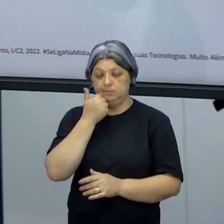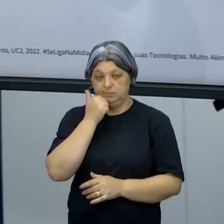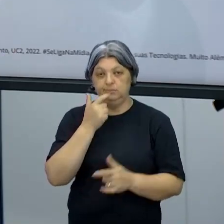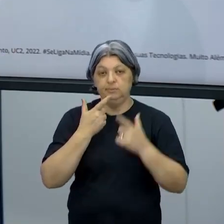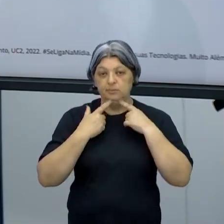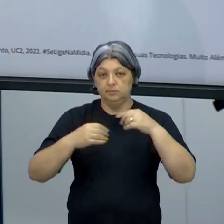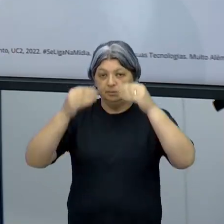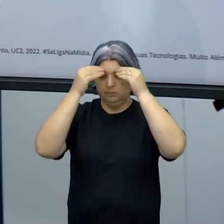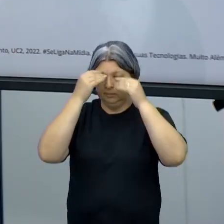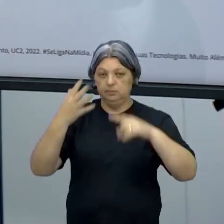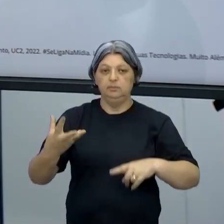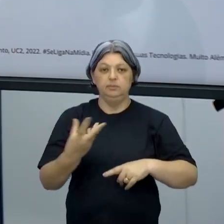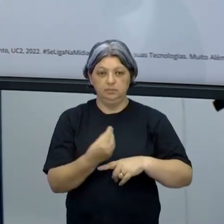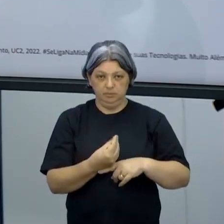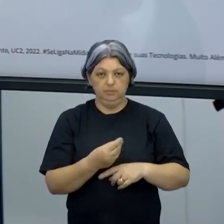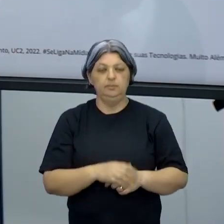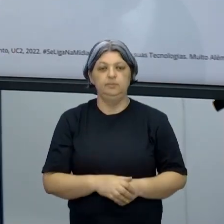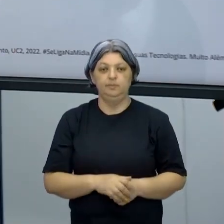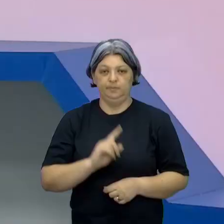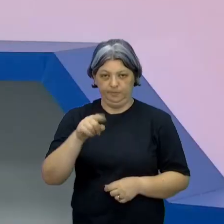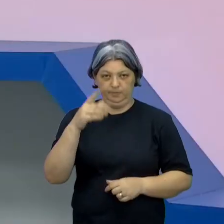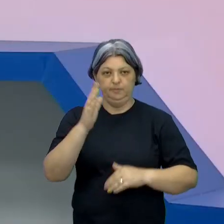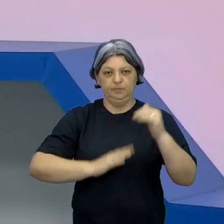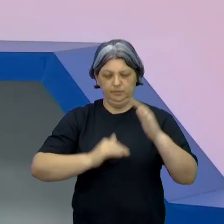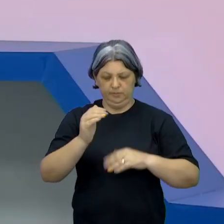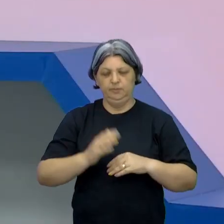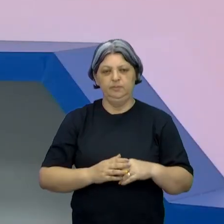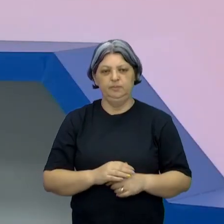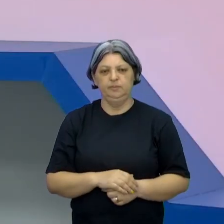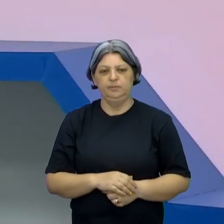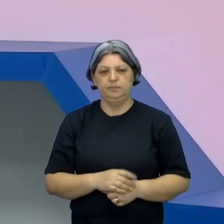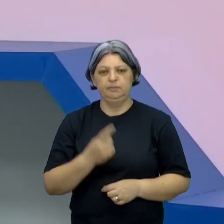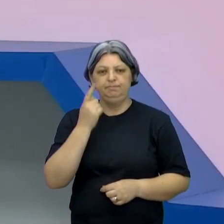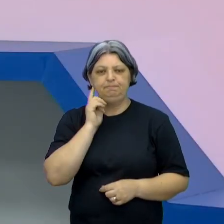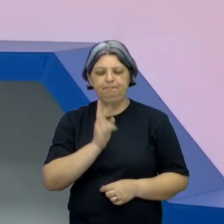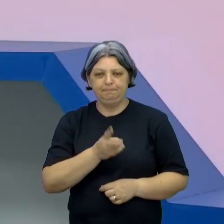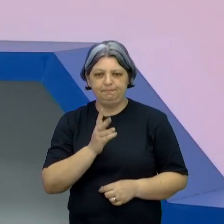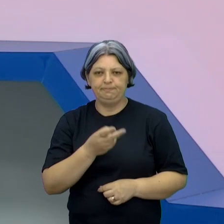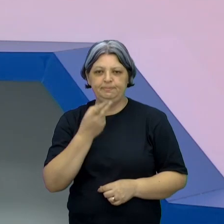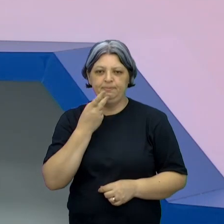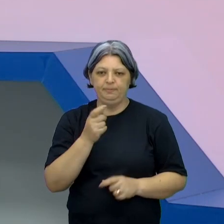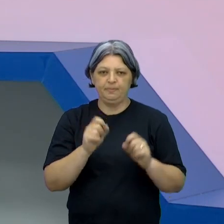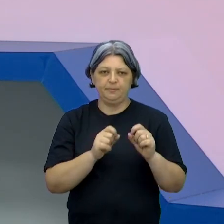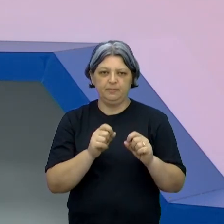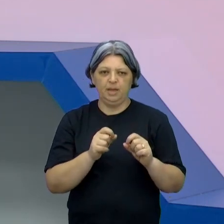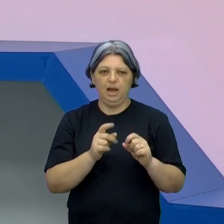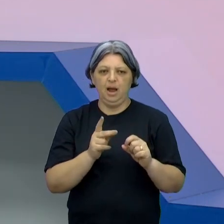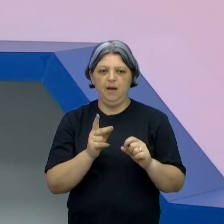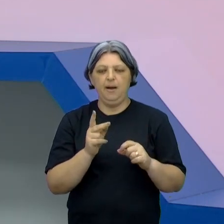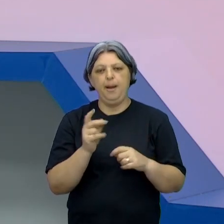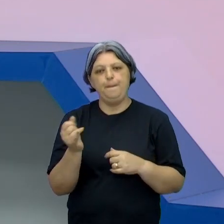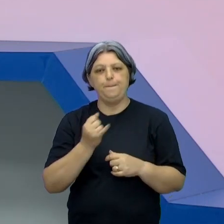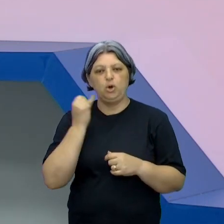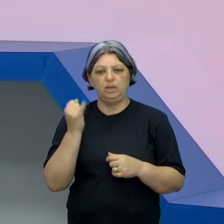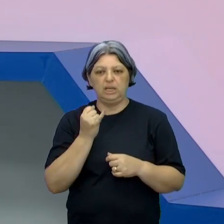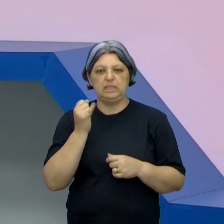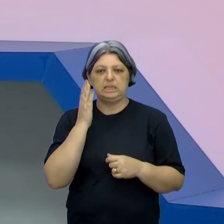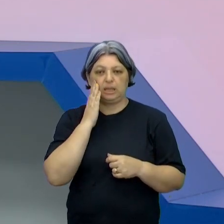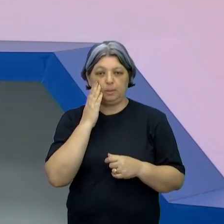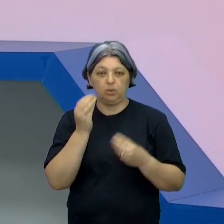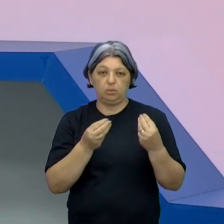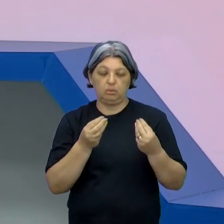linguagens artísticas, como diz a próxima habilidade. Né? Então, assim, eu sempre disse para os nossos estudantes a importância deles saberem as habilidades que